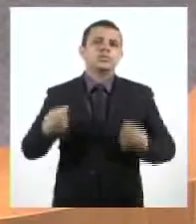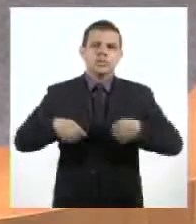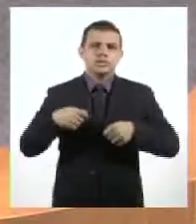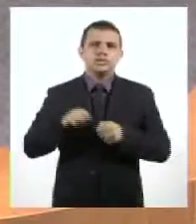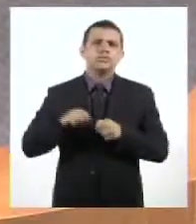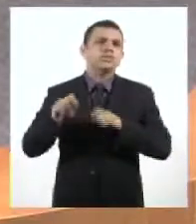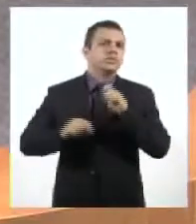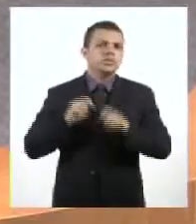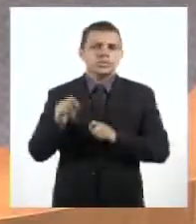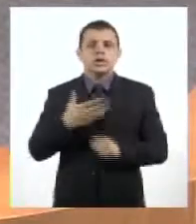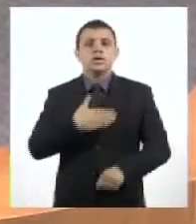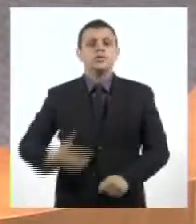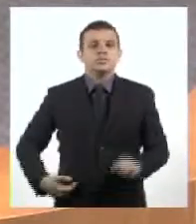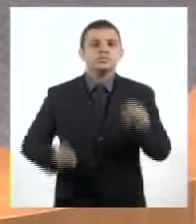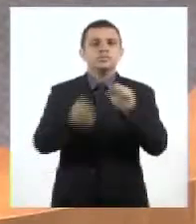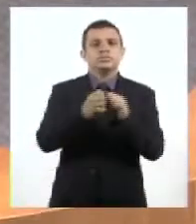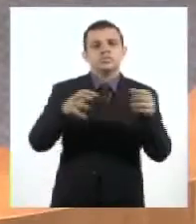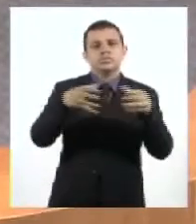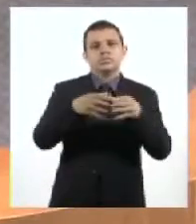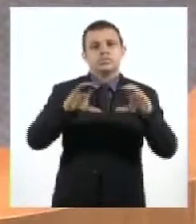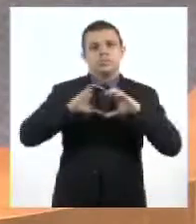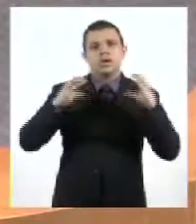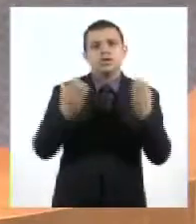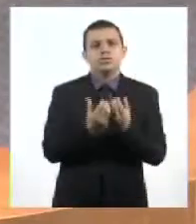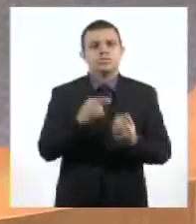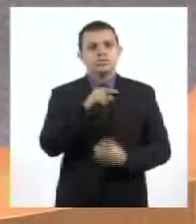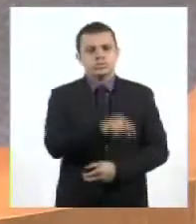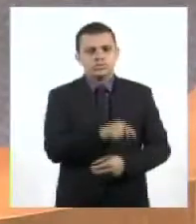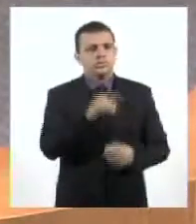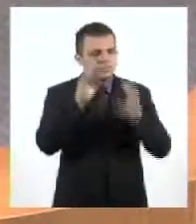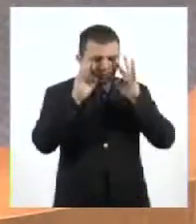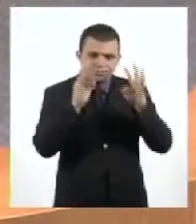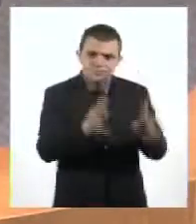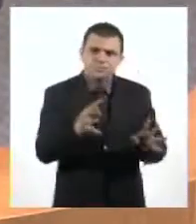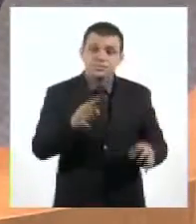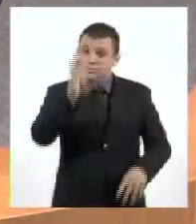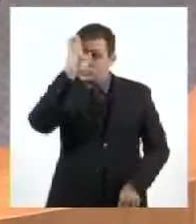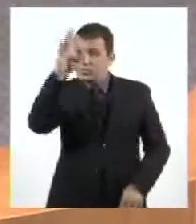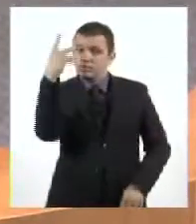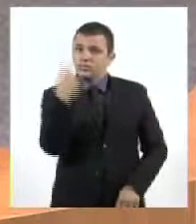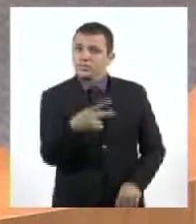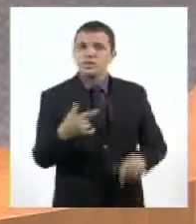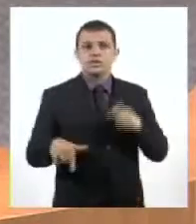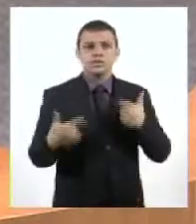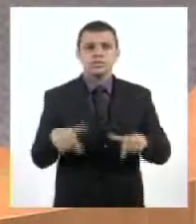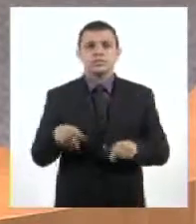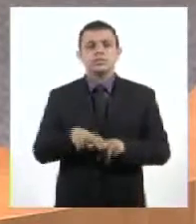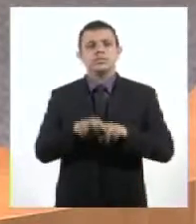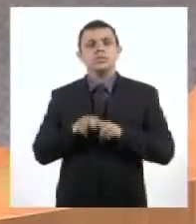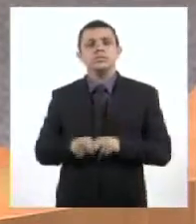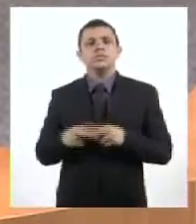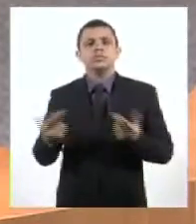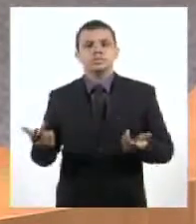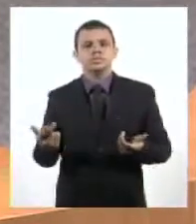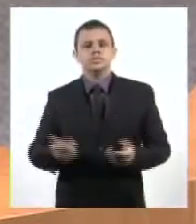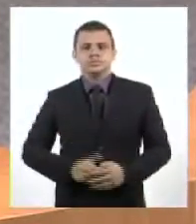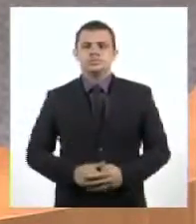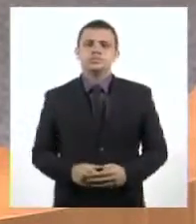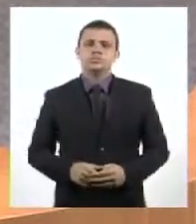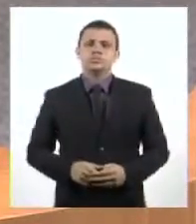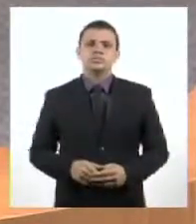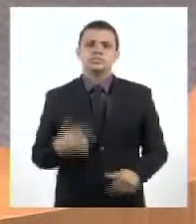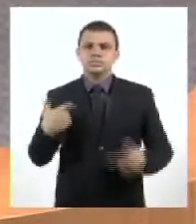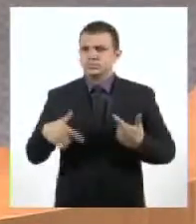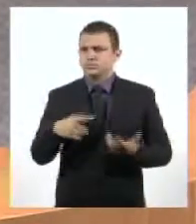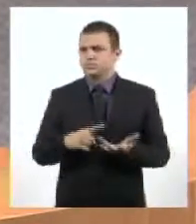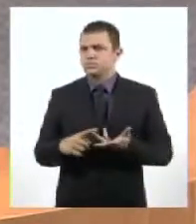governar com a comunidade, que é ouvir a comunidade, principalmente nas suas ações, porque entre essas ações,